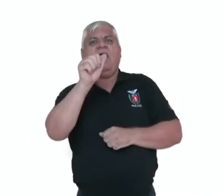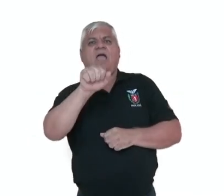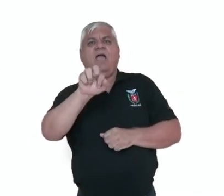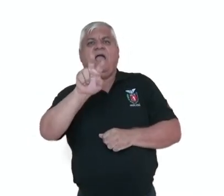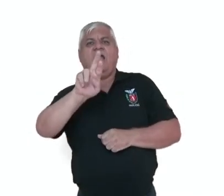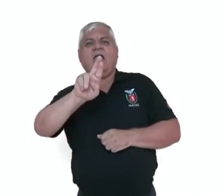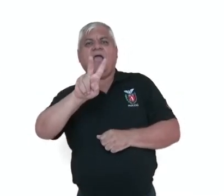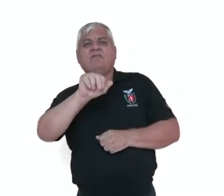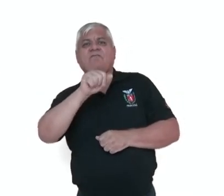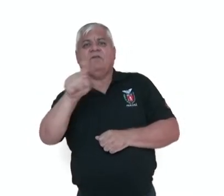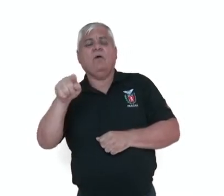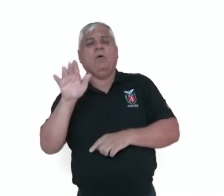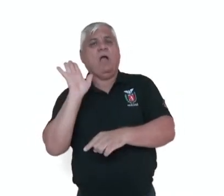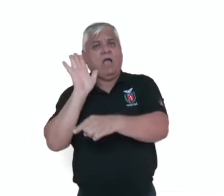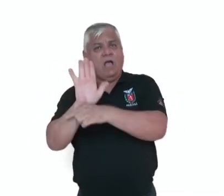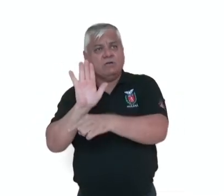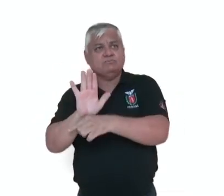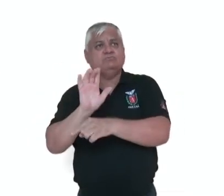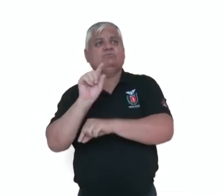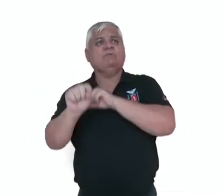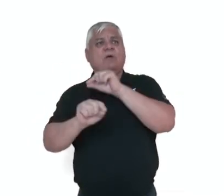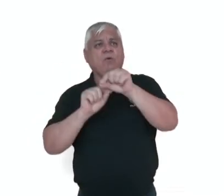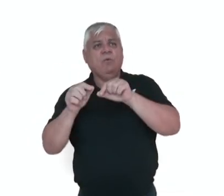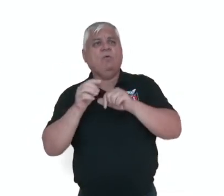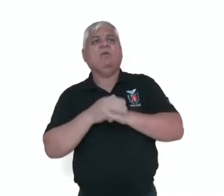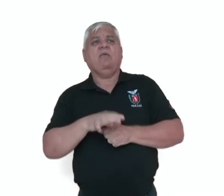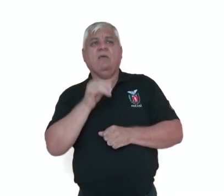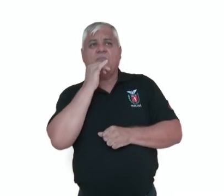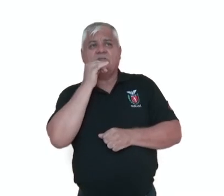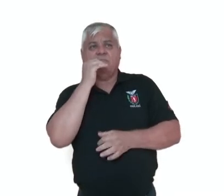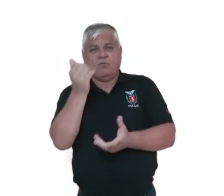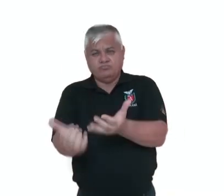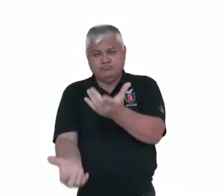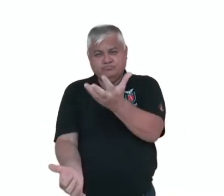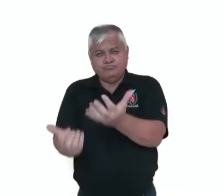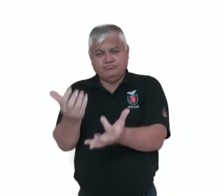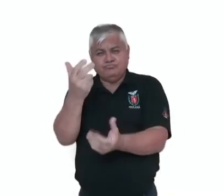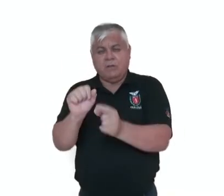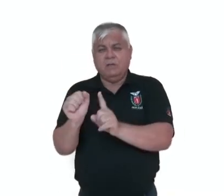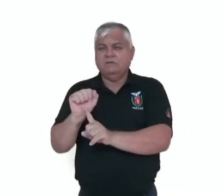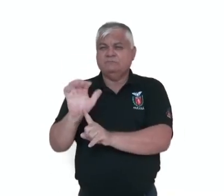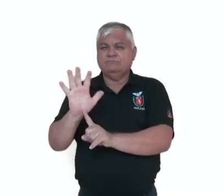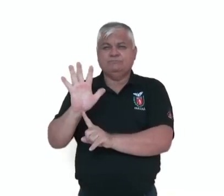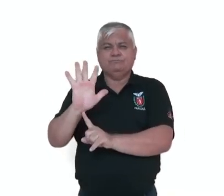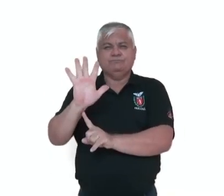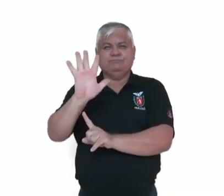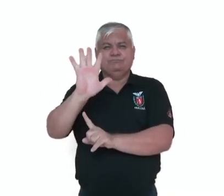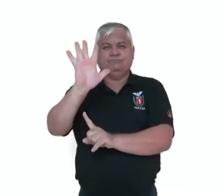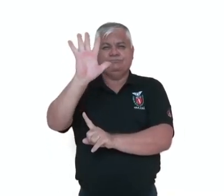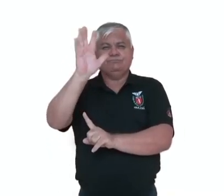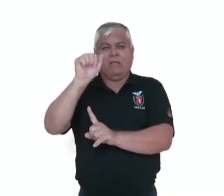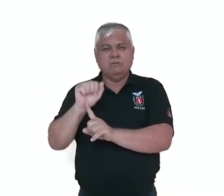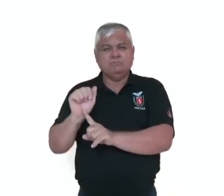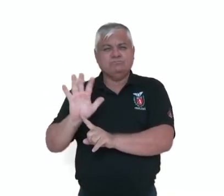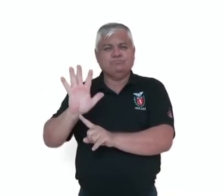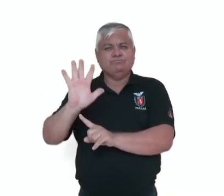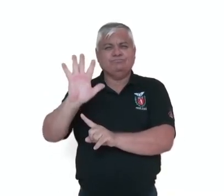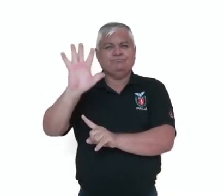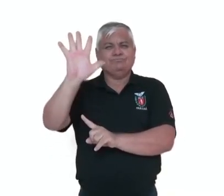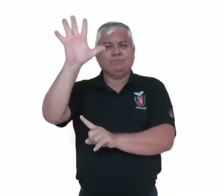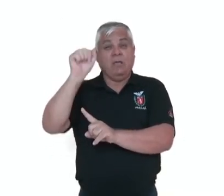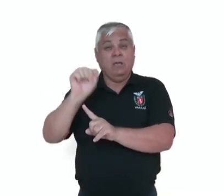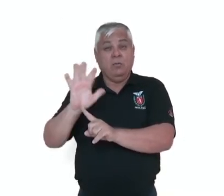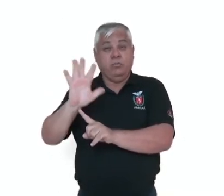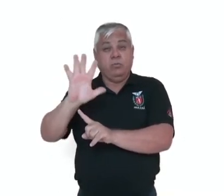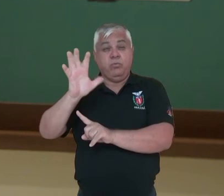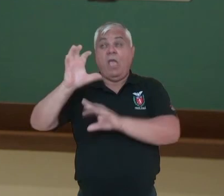contribui para a geração do ácido sulfúrico. Quando o carvão é queimado, os elementos contidos nele são volatilizados, evaporando, que em contato com a água